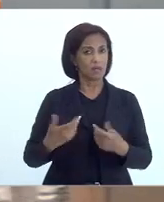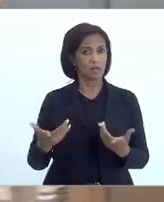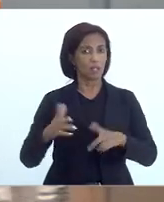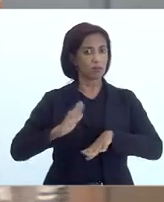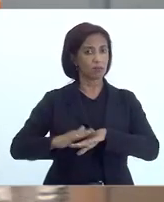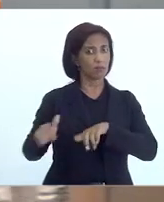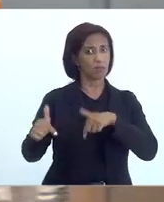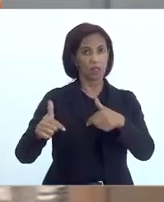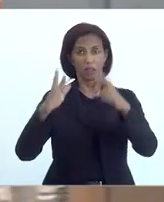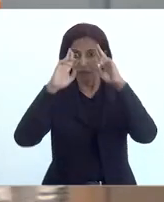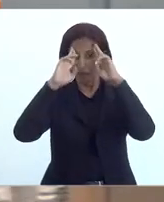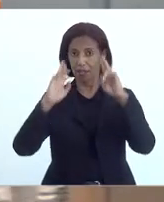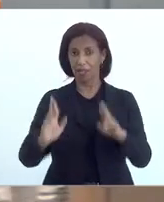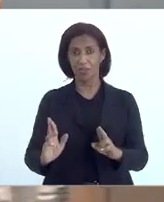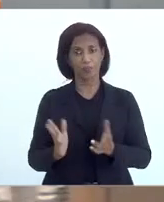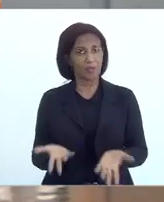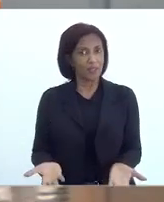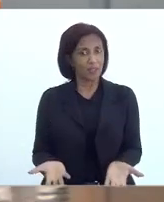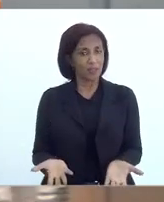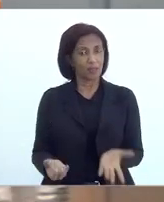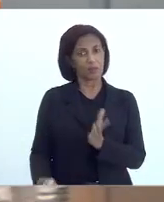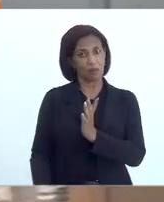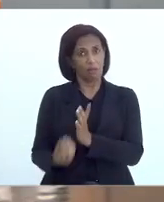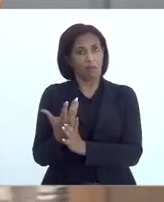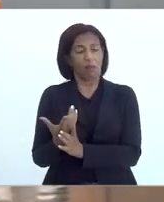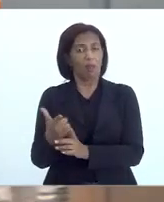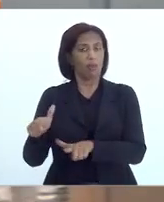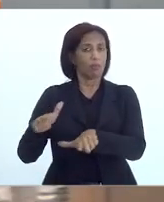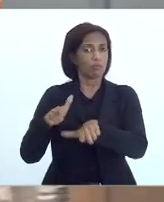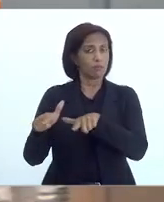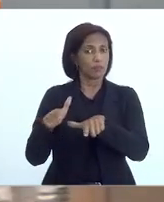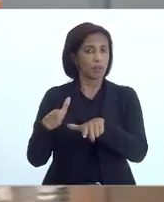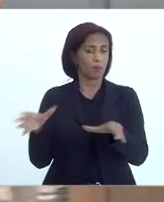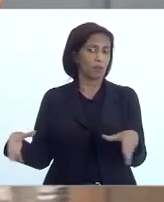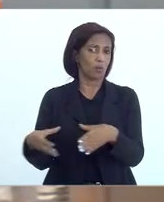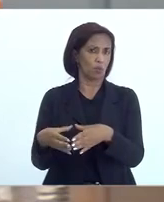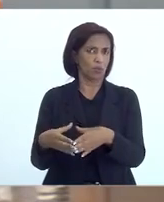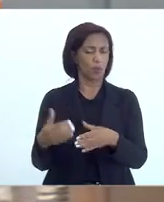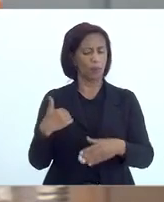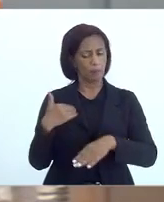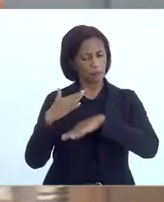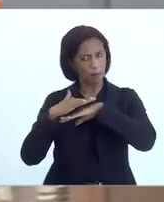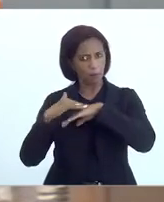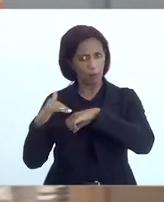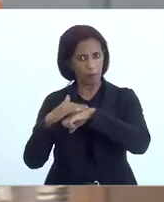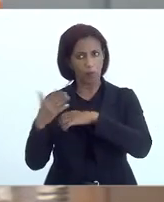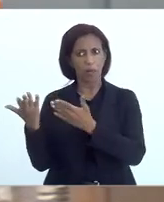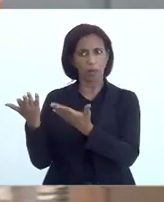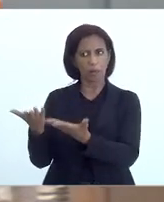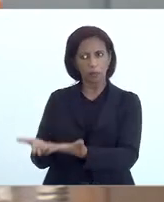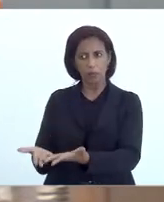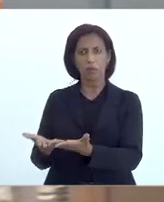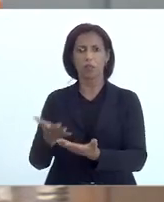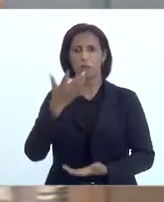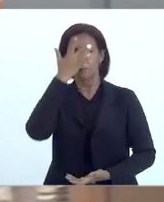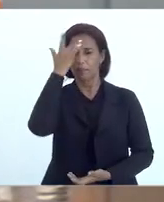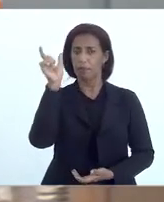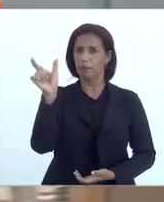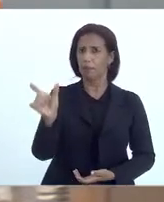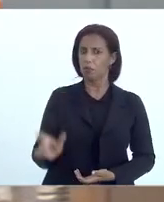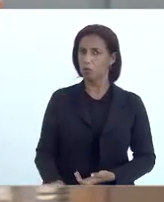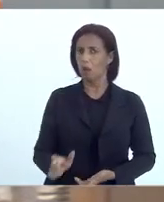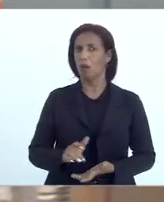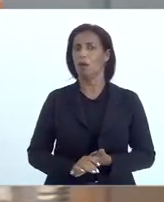de fazer isso e fez em respeito a um pouco usado então é fruto do trabalho da comissão então é meu carinho por vossa excelência no campo pessoal